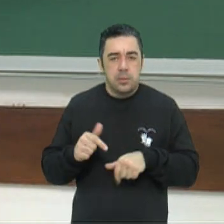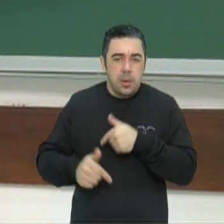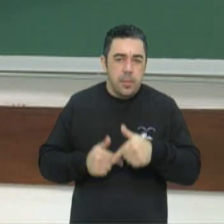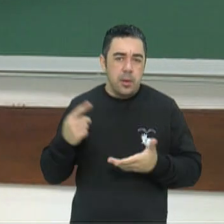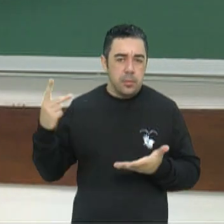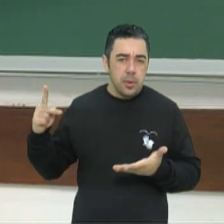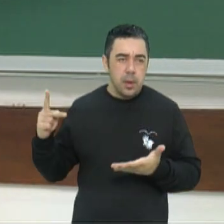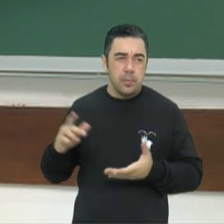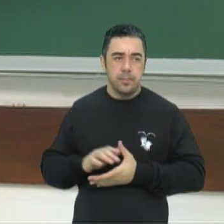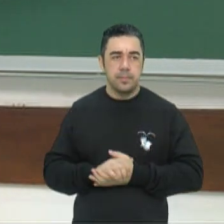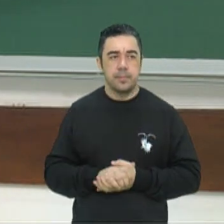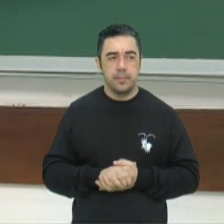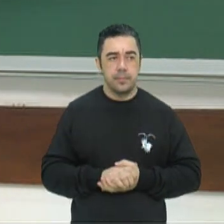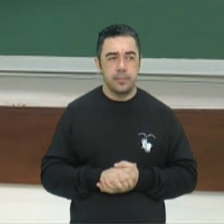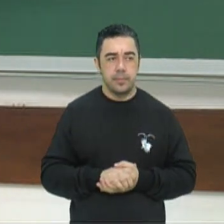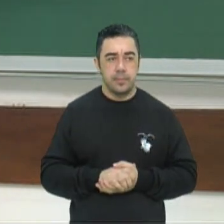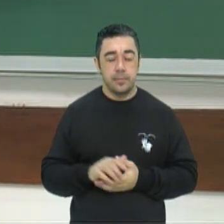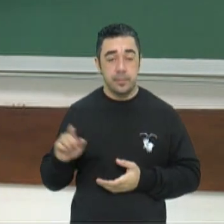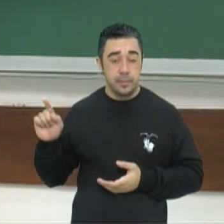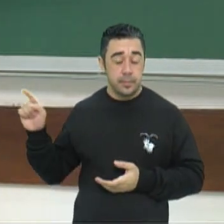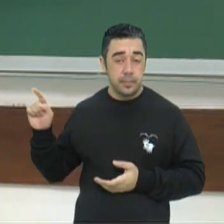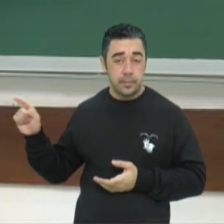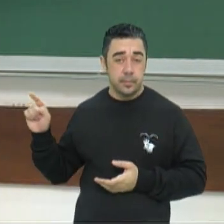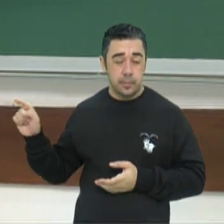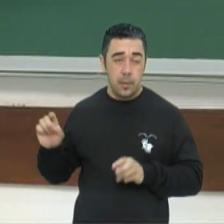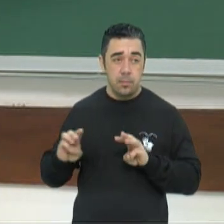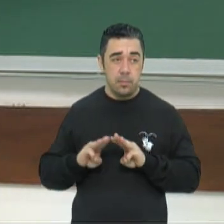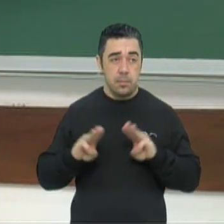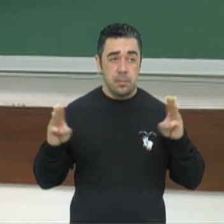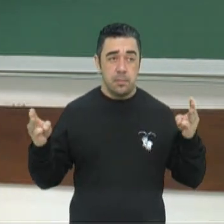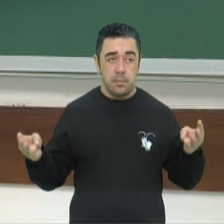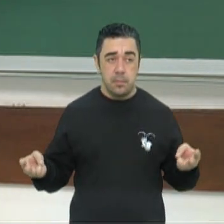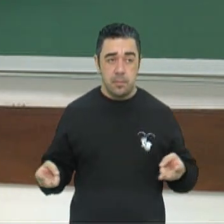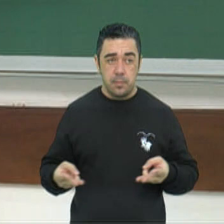dia. E aqui, gente, nós temos,